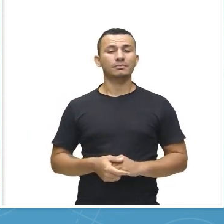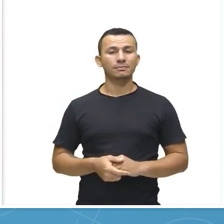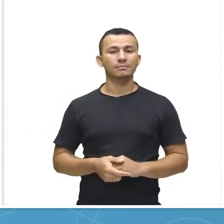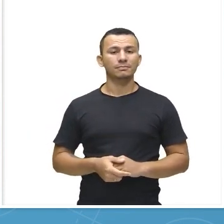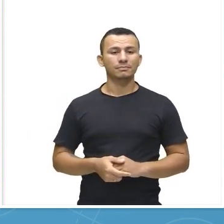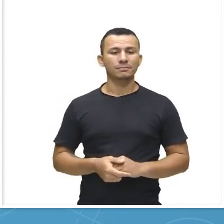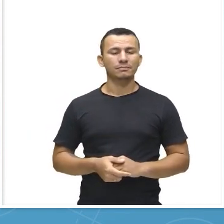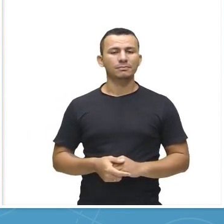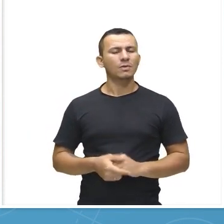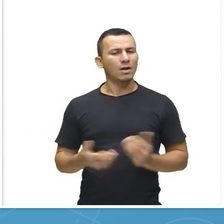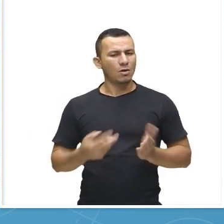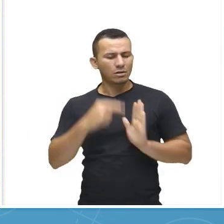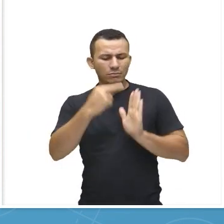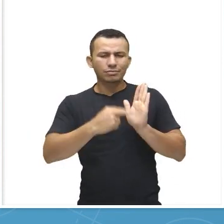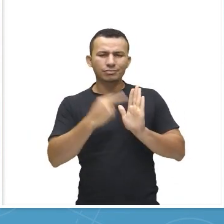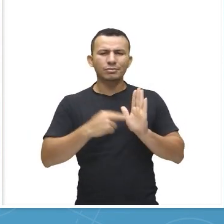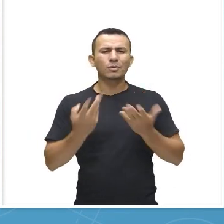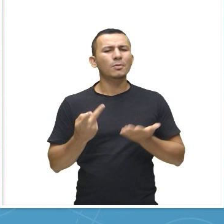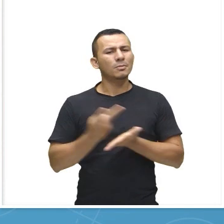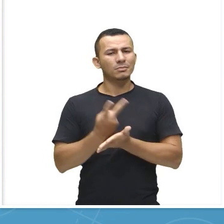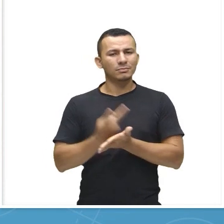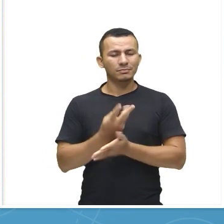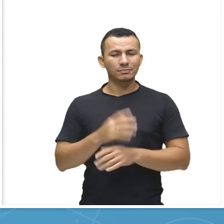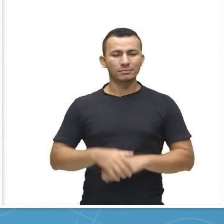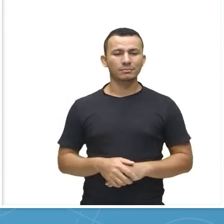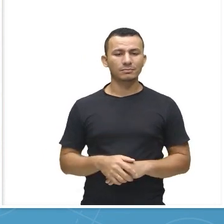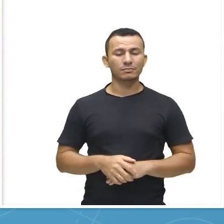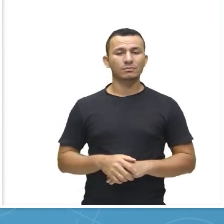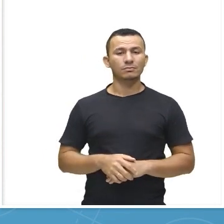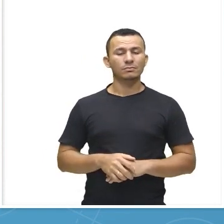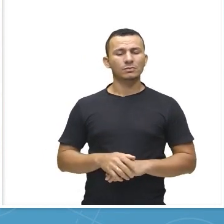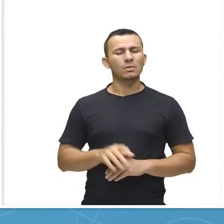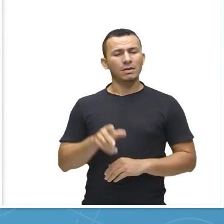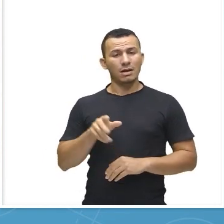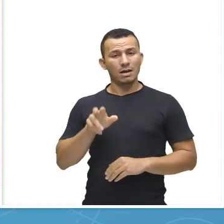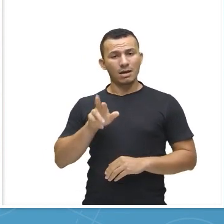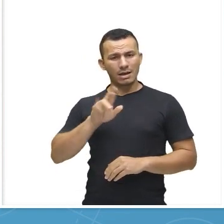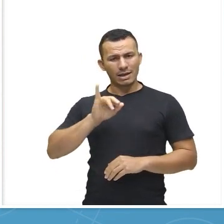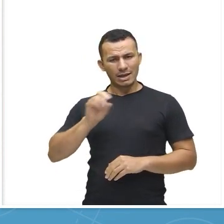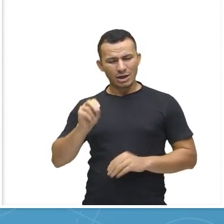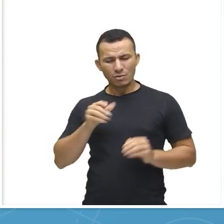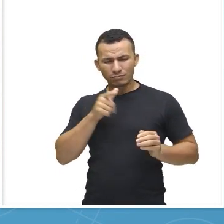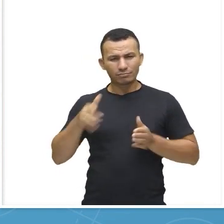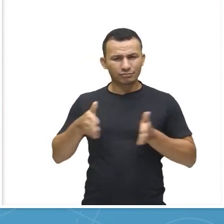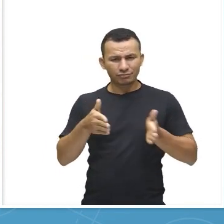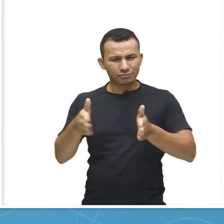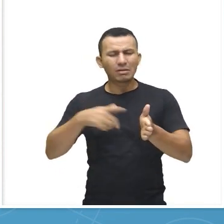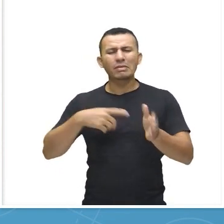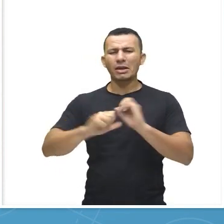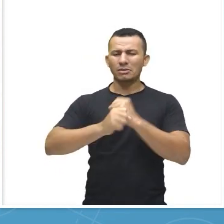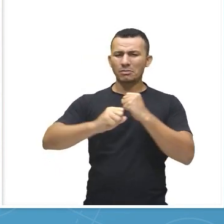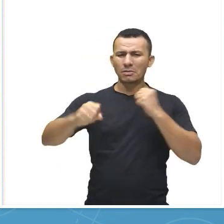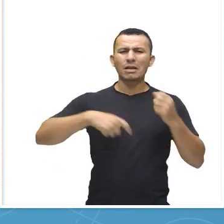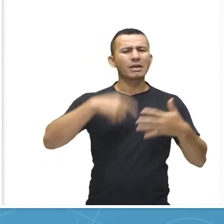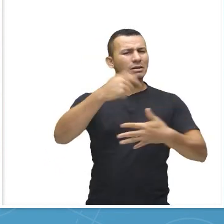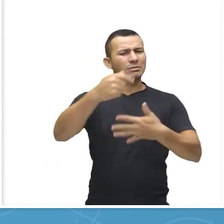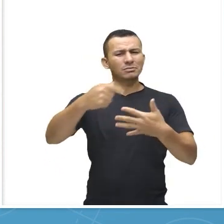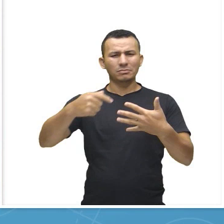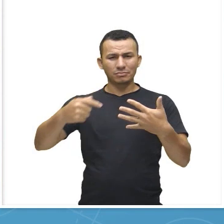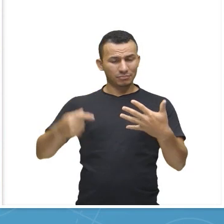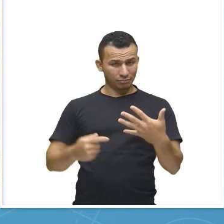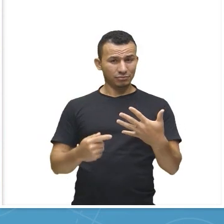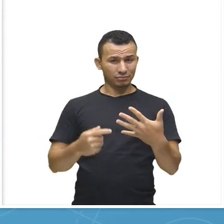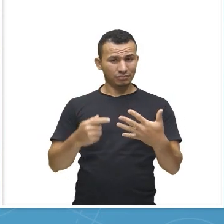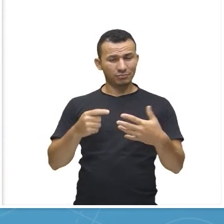a alternativa errada, tá bom, gente? A rede hidrográfica europeia é densa e apresenta inúmeros cursos